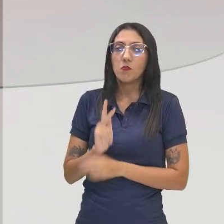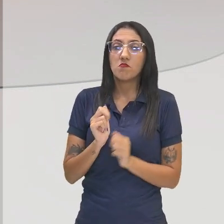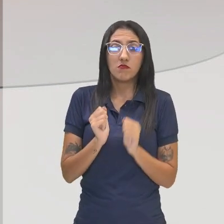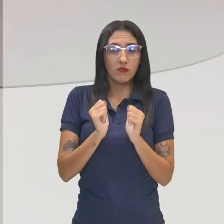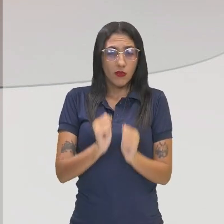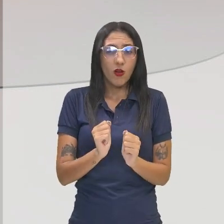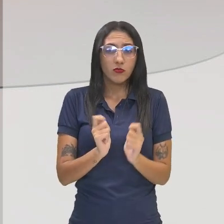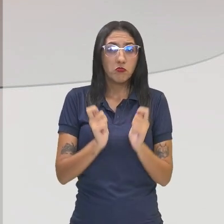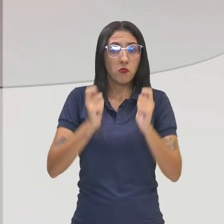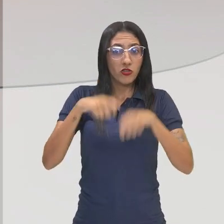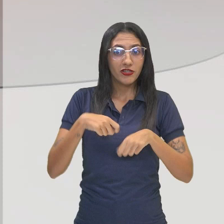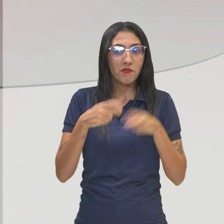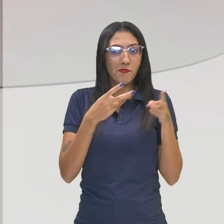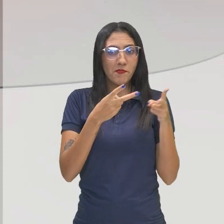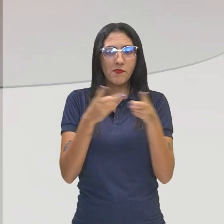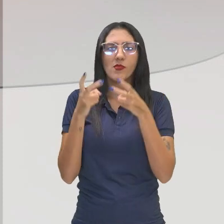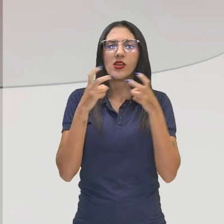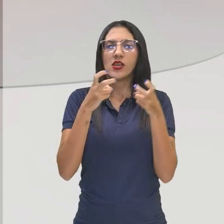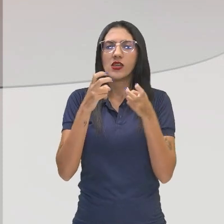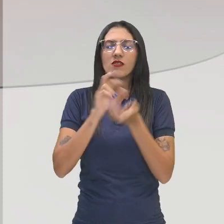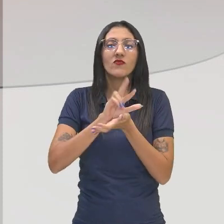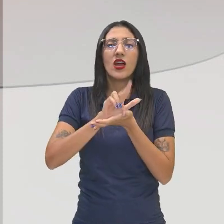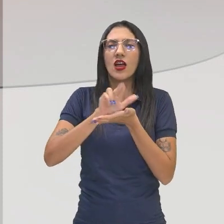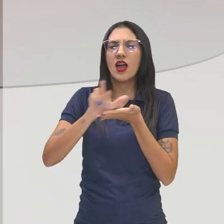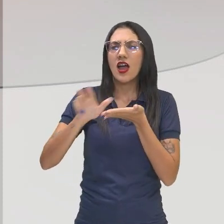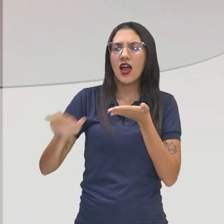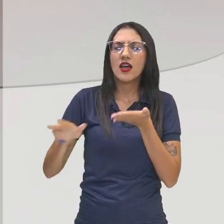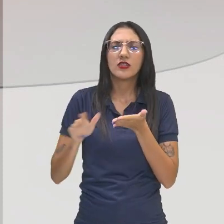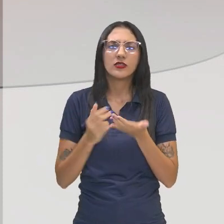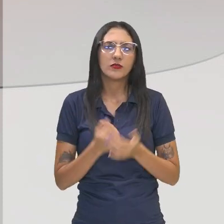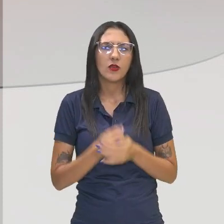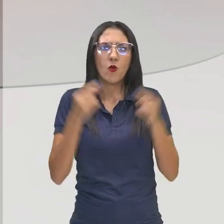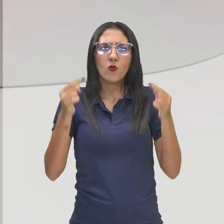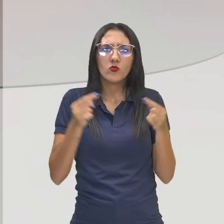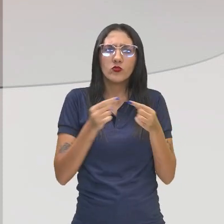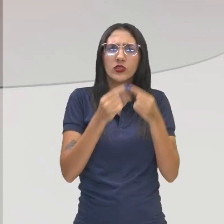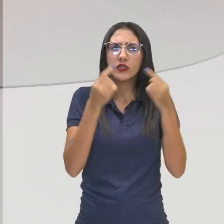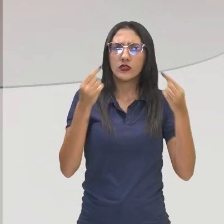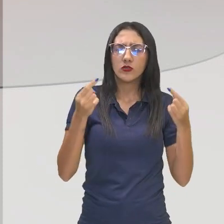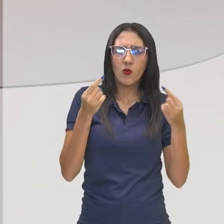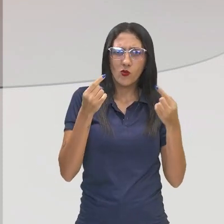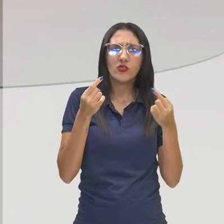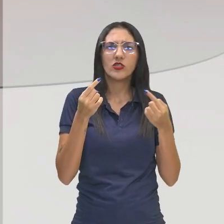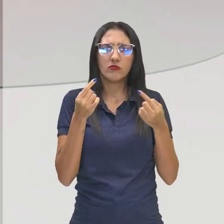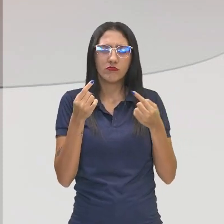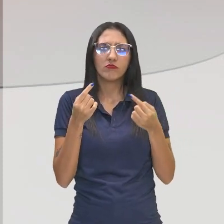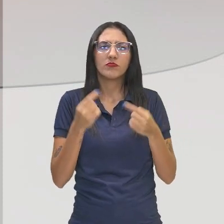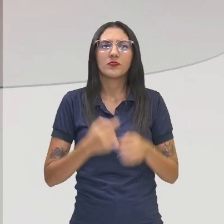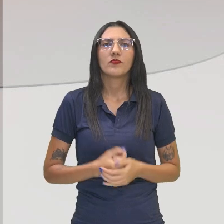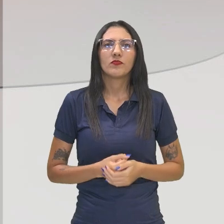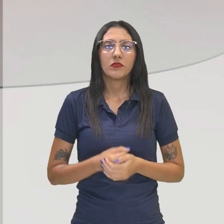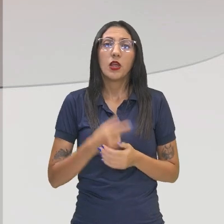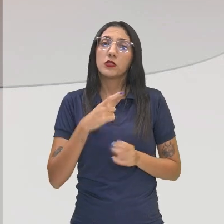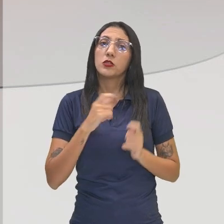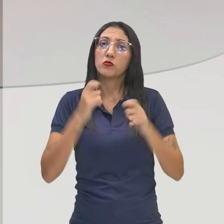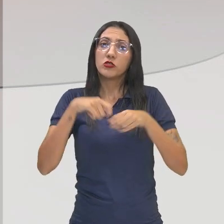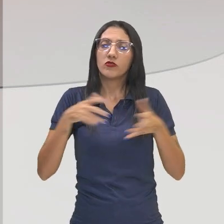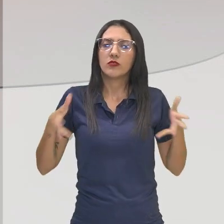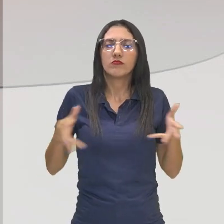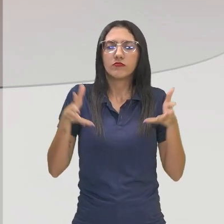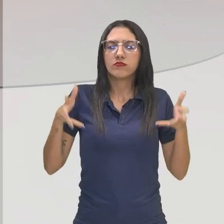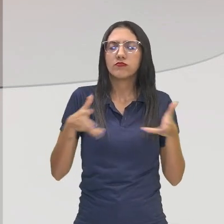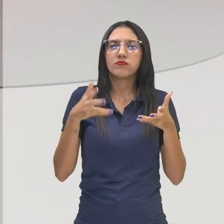consegue perceber diversos padrões ou tendências que contribuem para uma